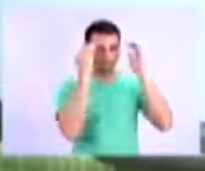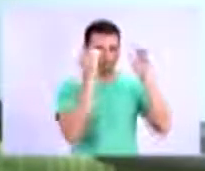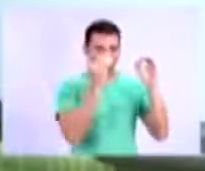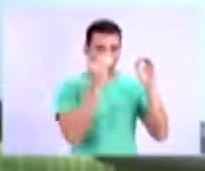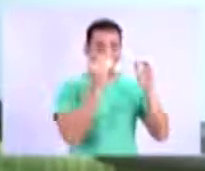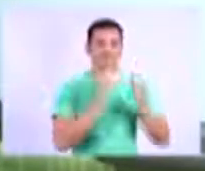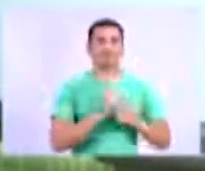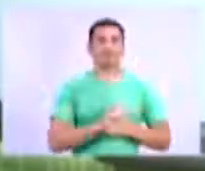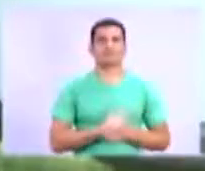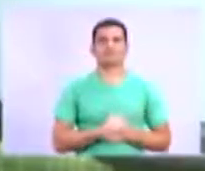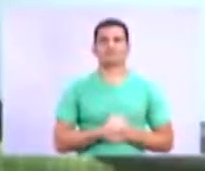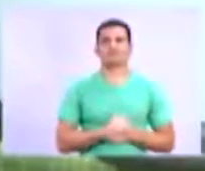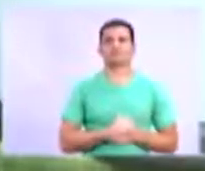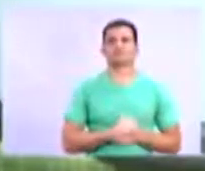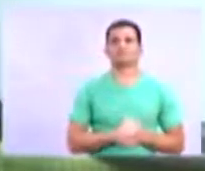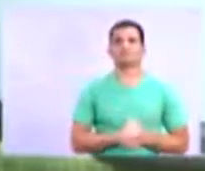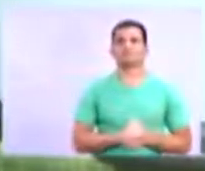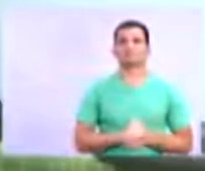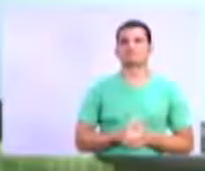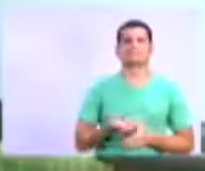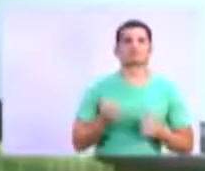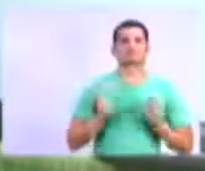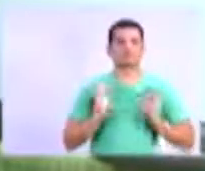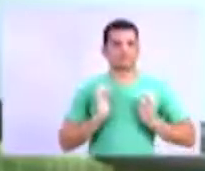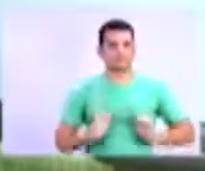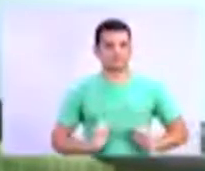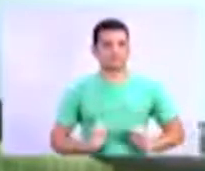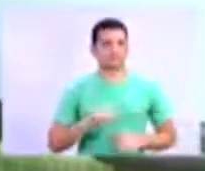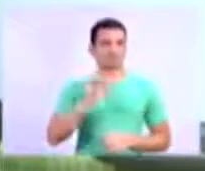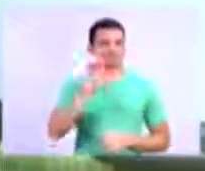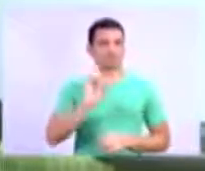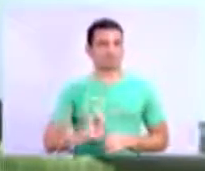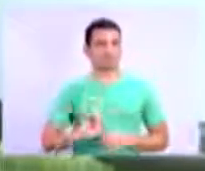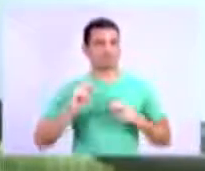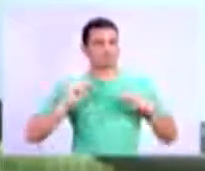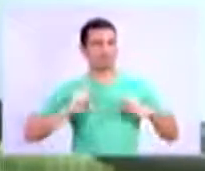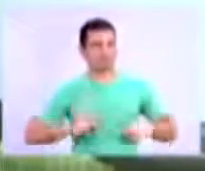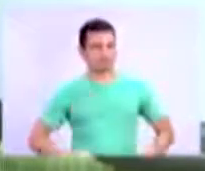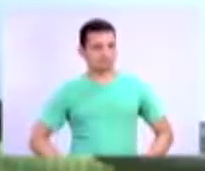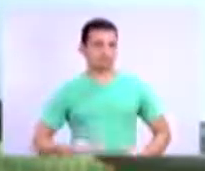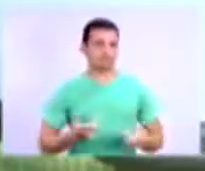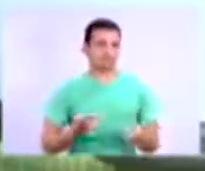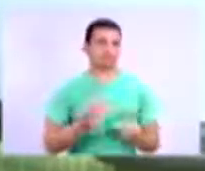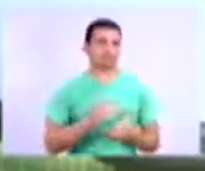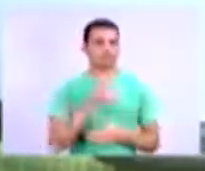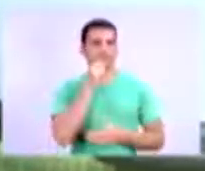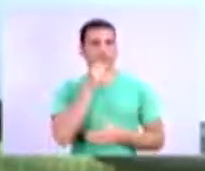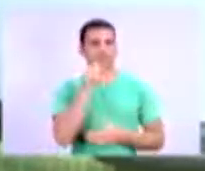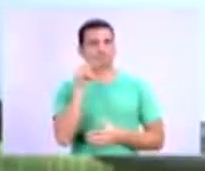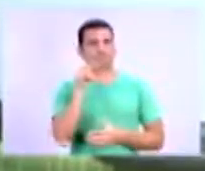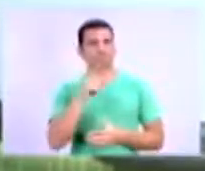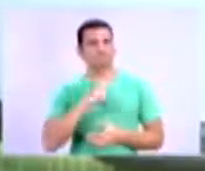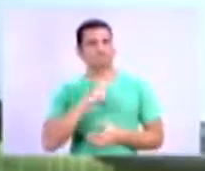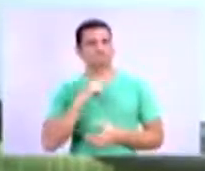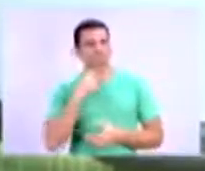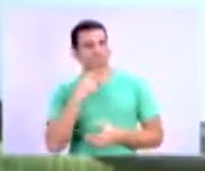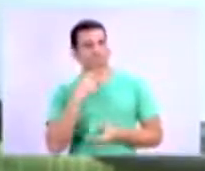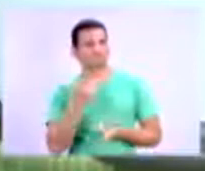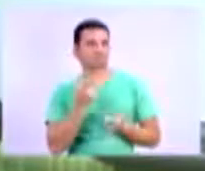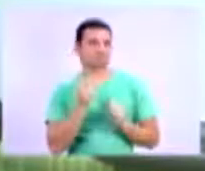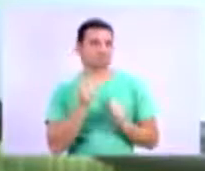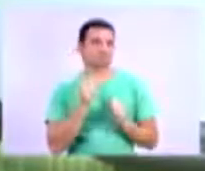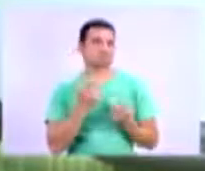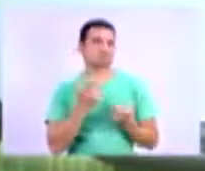ética dos direitos humanos, nós podemos buscar esse critério. Então, se você está em dúvida, você pode buscar esse